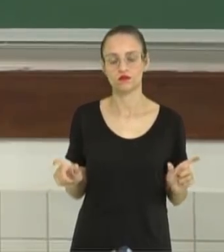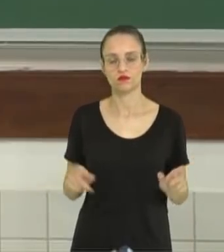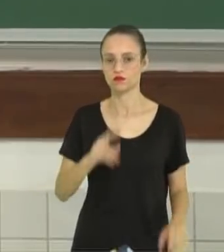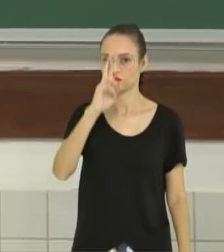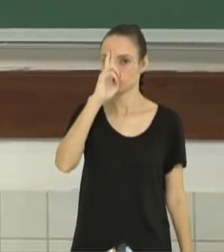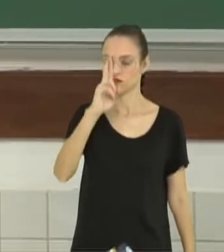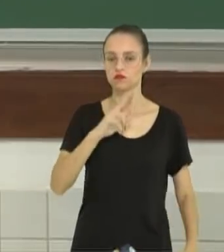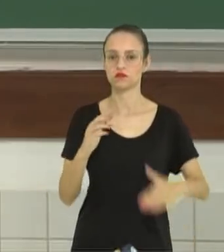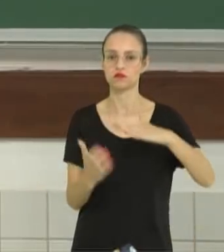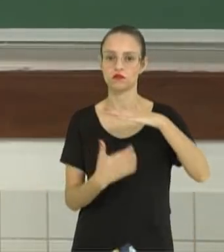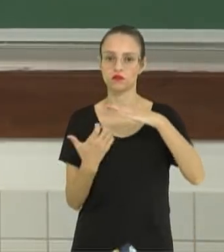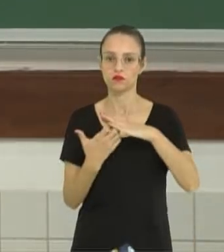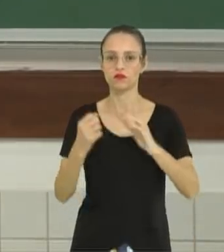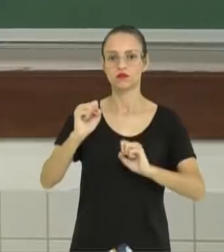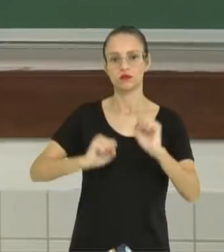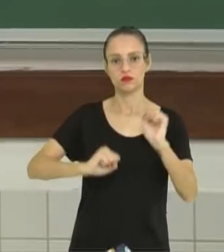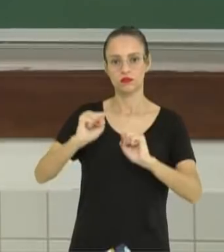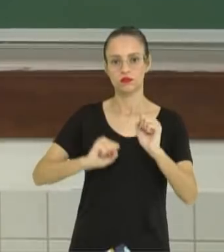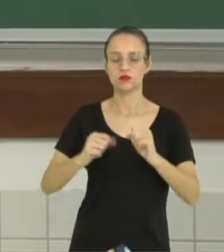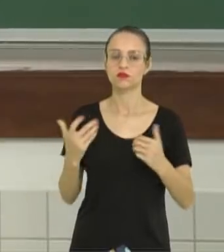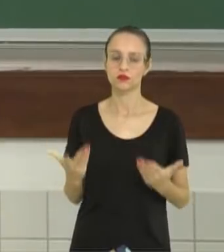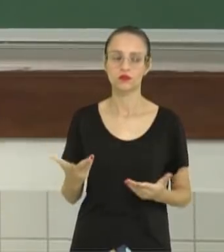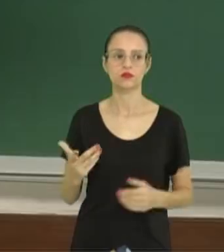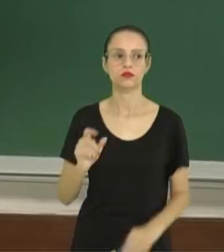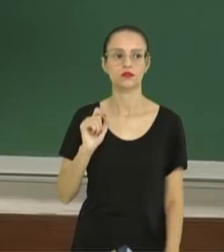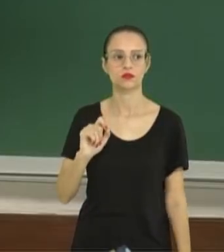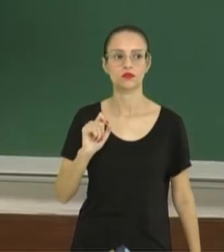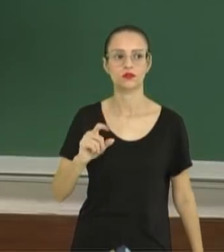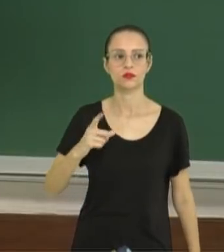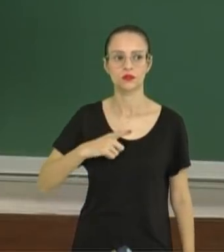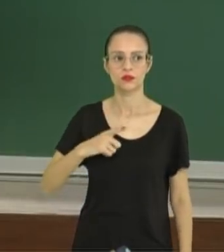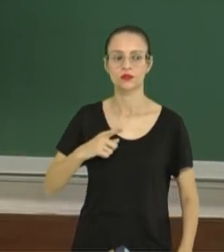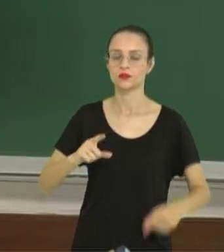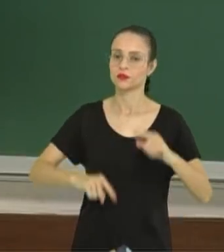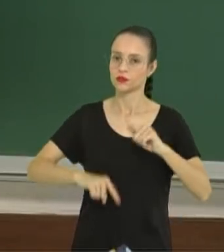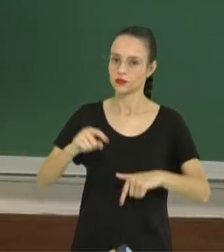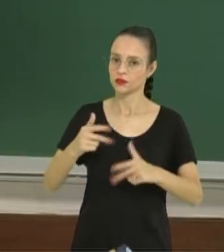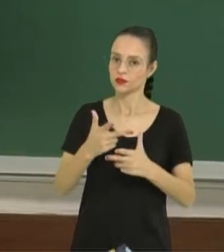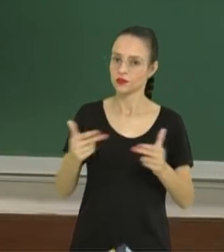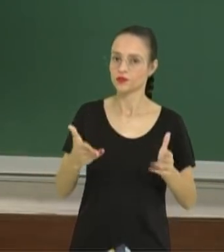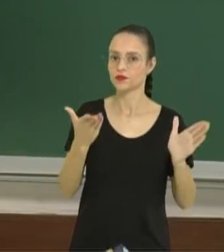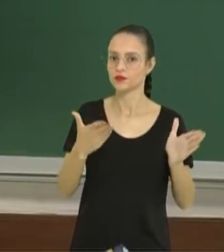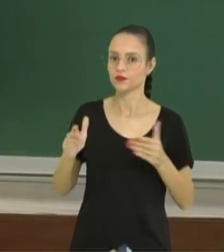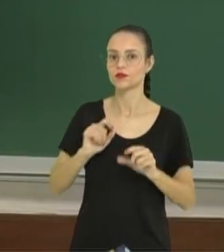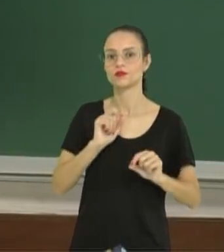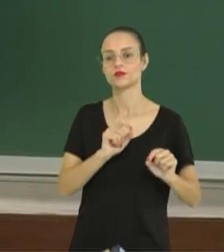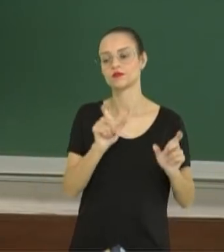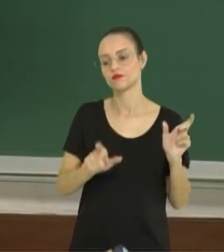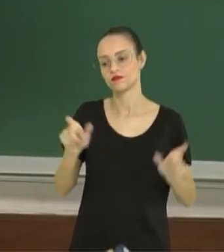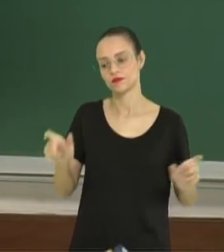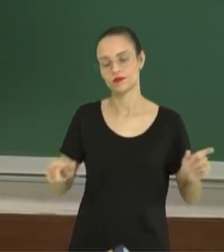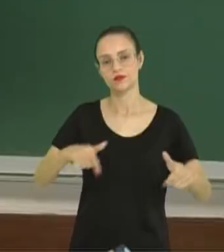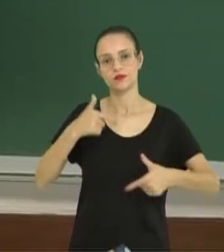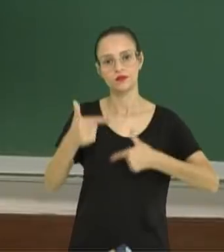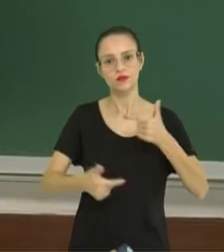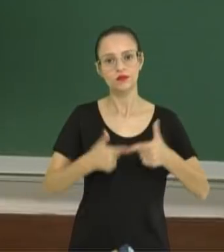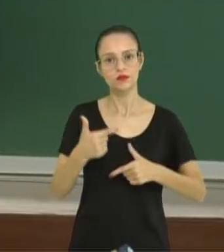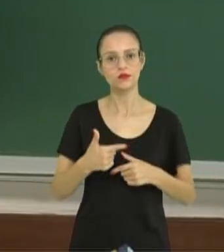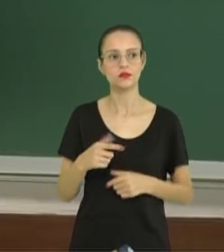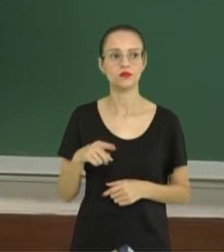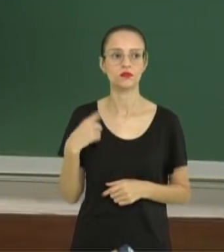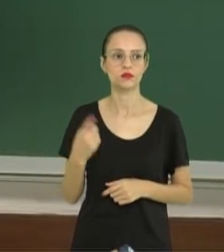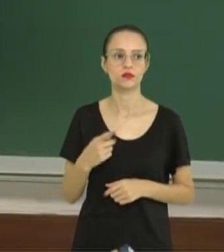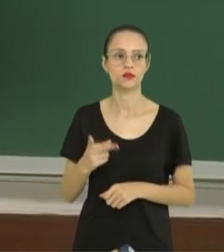os empresários, os comerciários, aí que tem os meios de produção para que os trabalhadores, nós busquemos